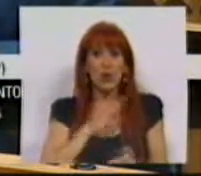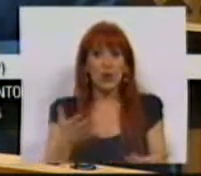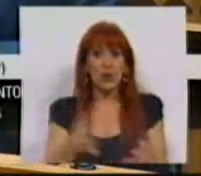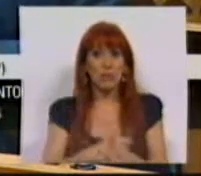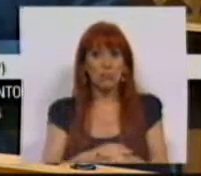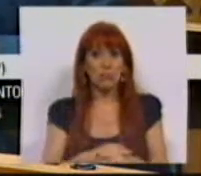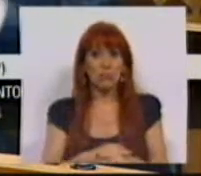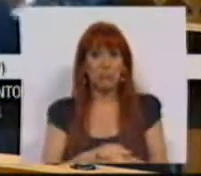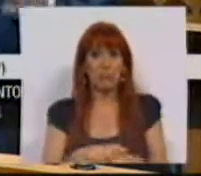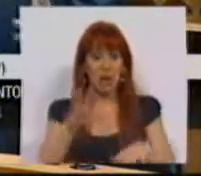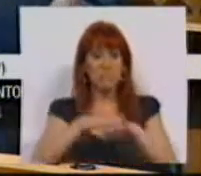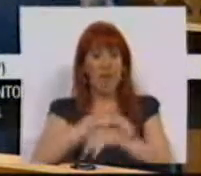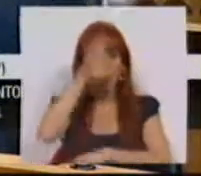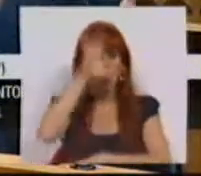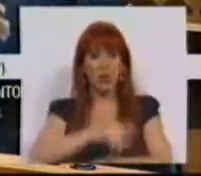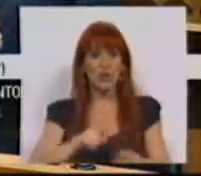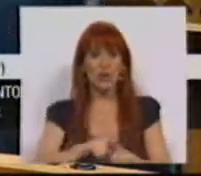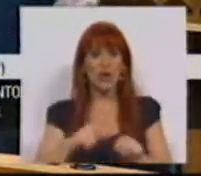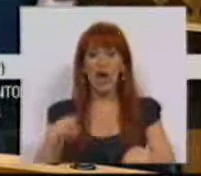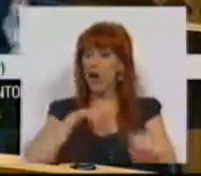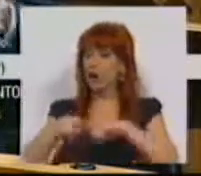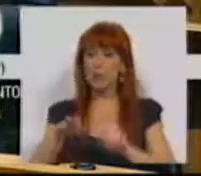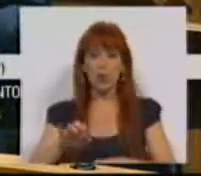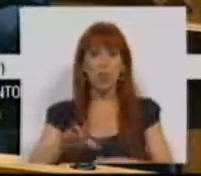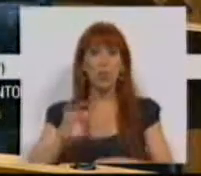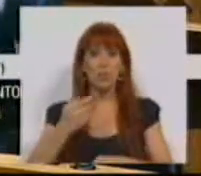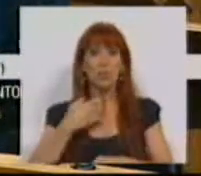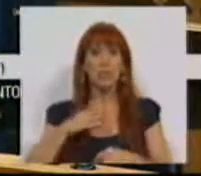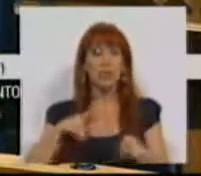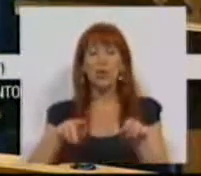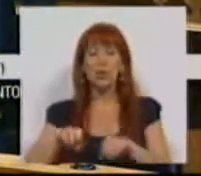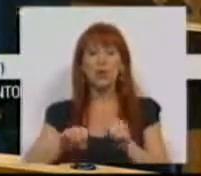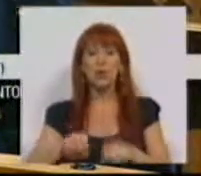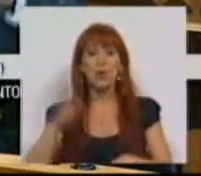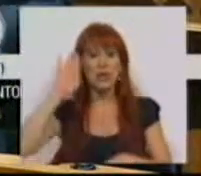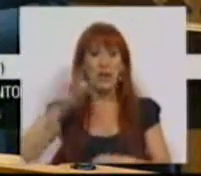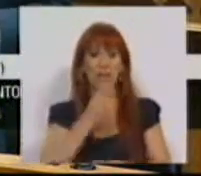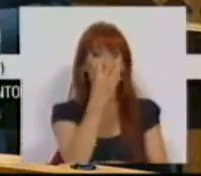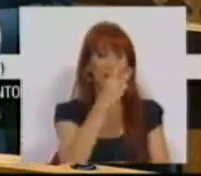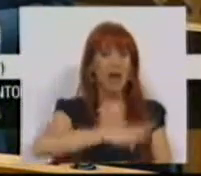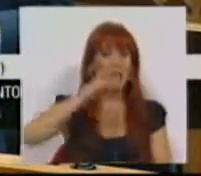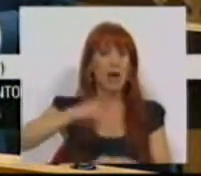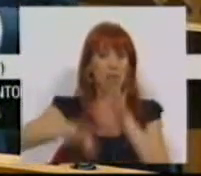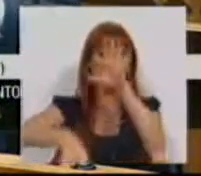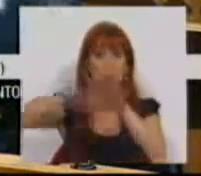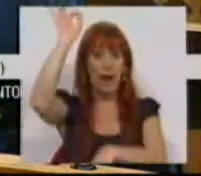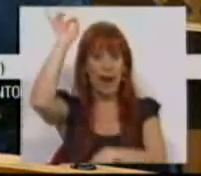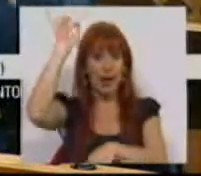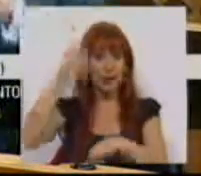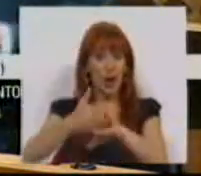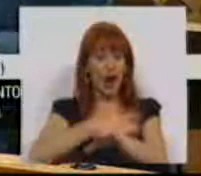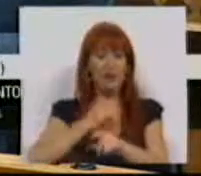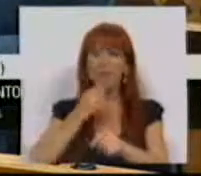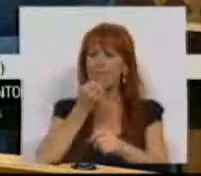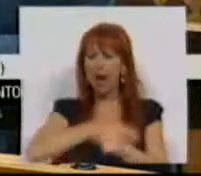os senhores membros do governo e deputados sabem que dos 3 milhões com que foram eleitos, têm